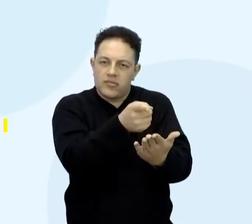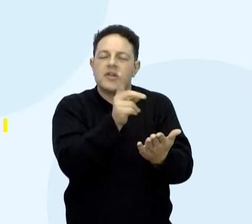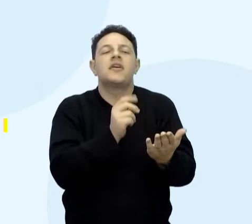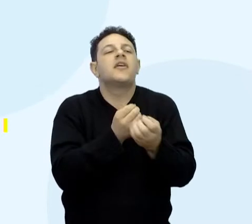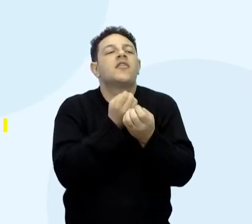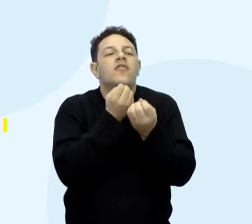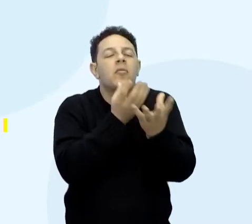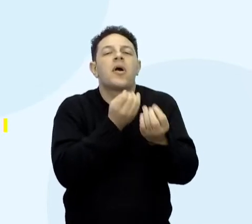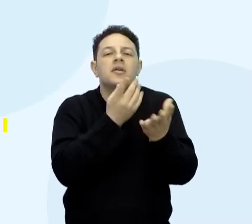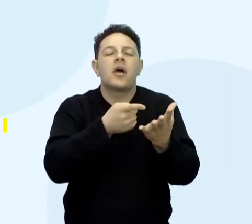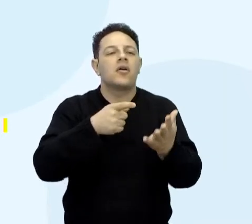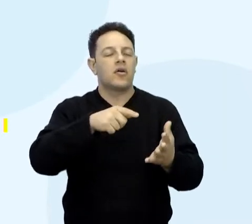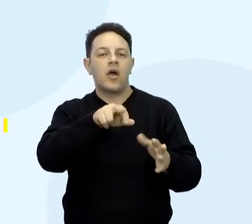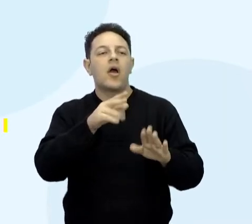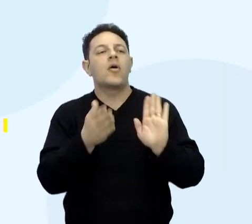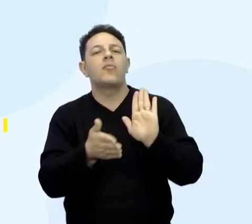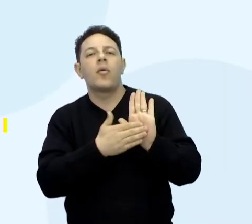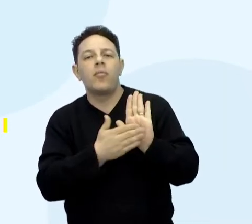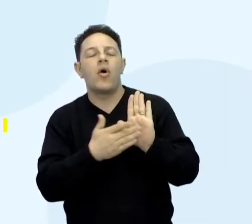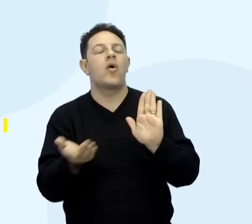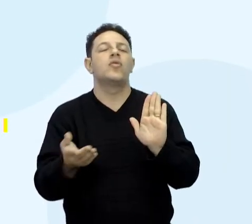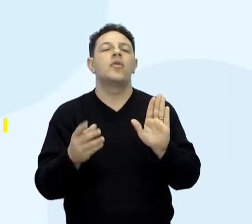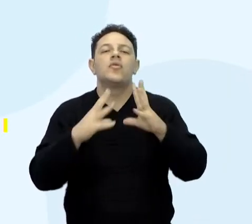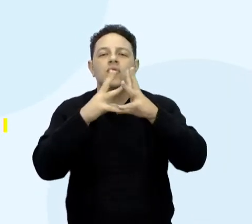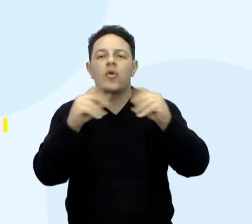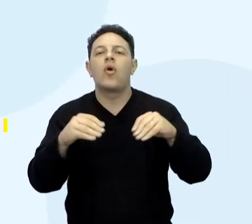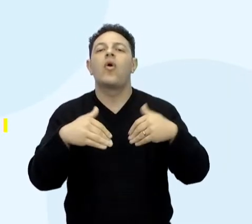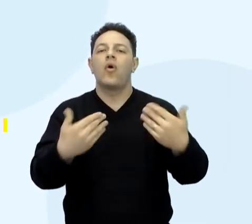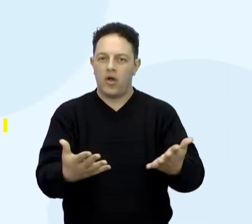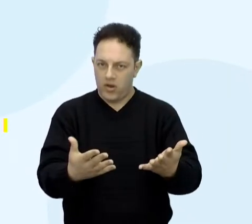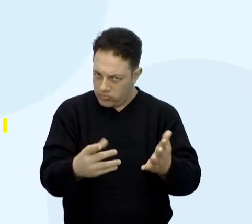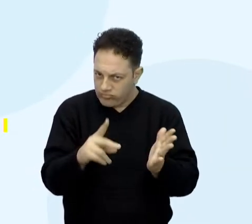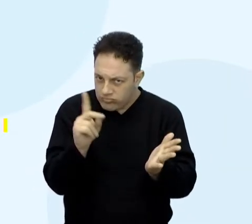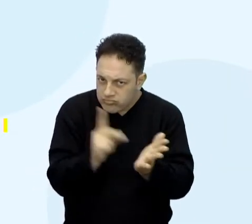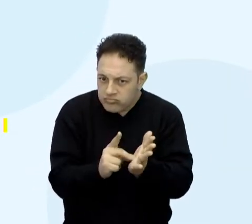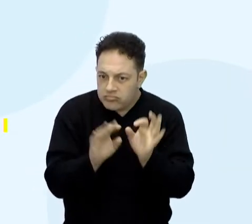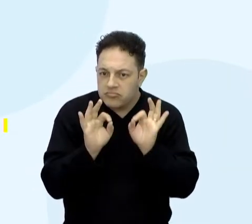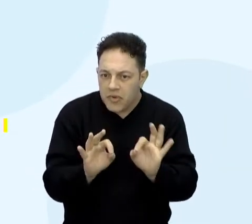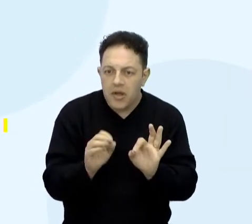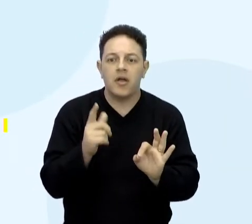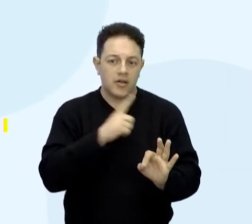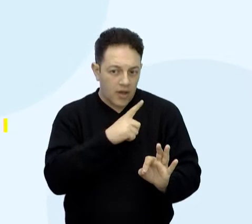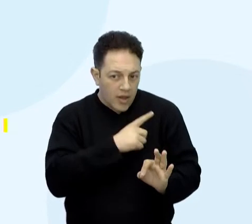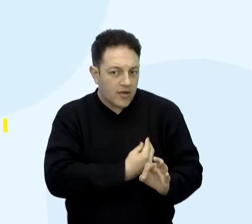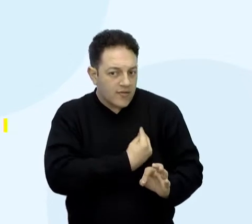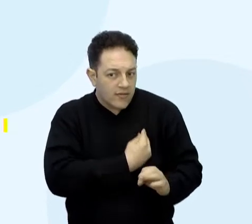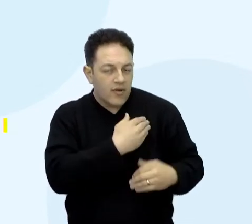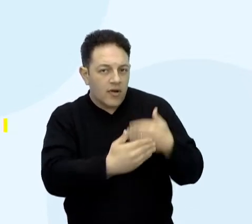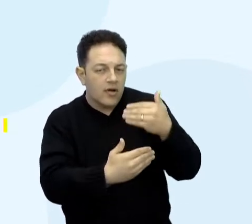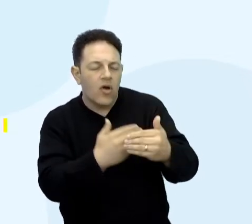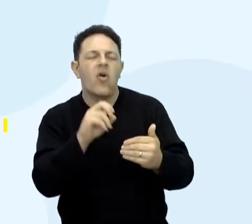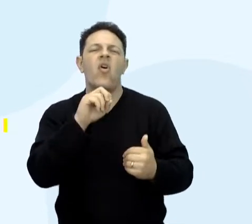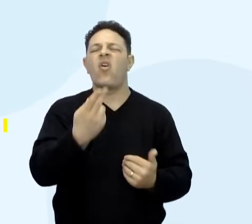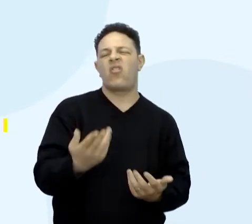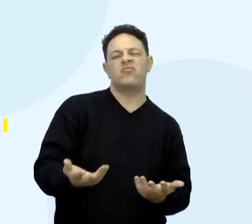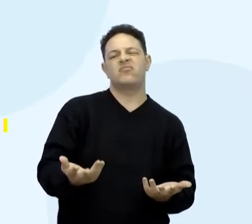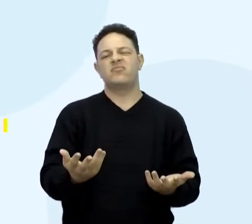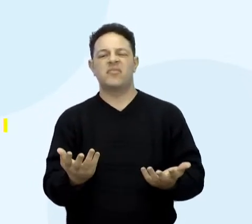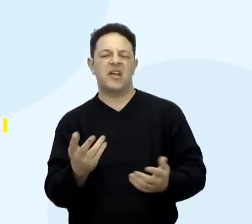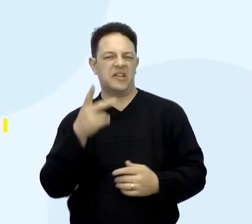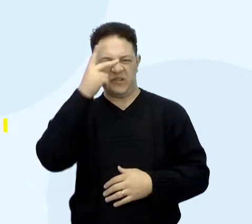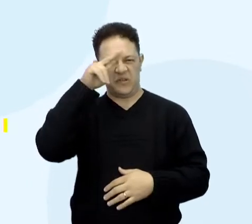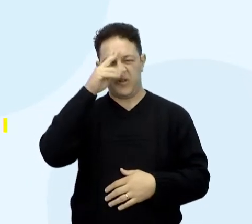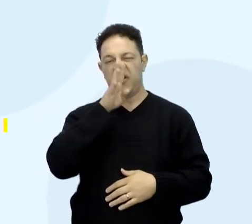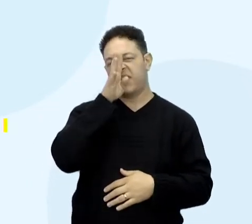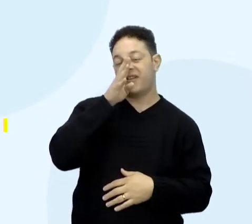essa proposta, este caminho, realmente é eficiente? Realmente está acontecendo? Ou é só uma historinha,